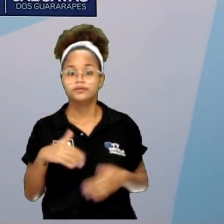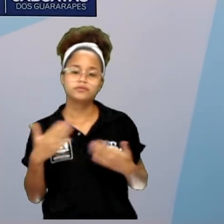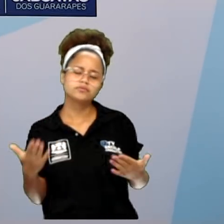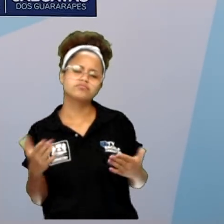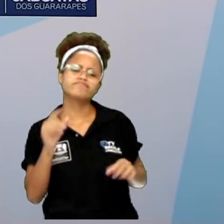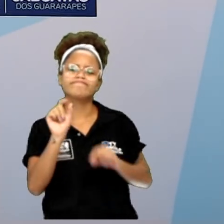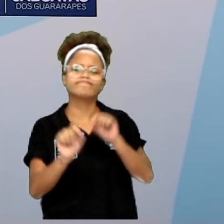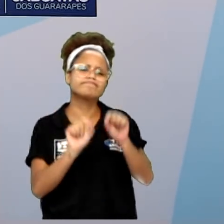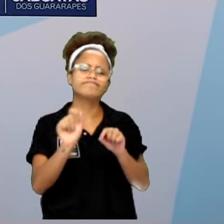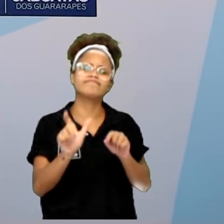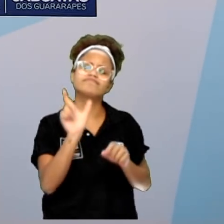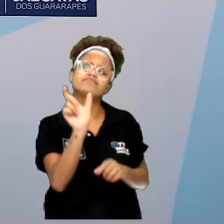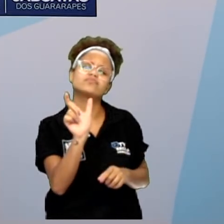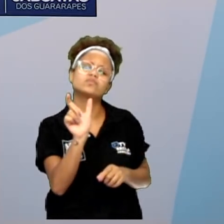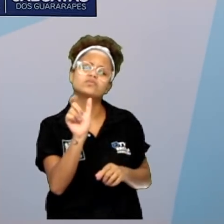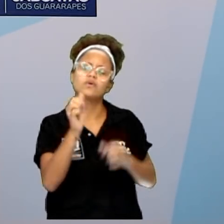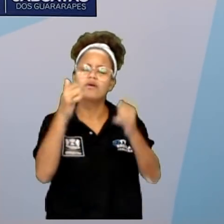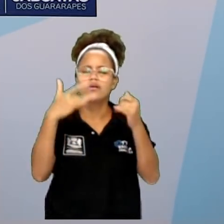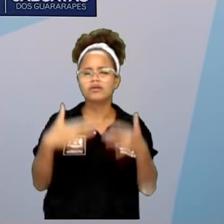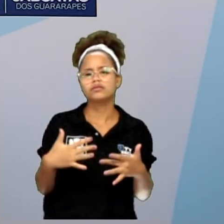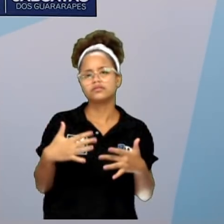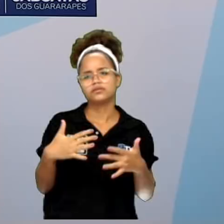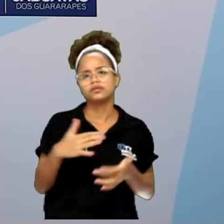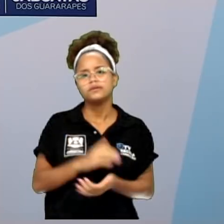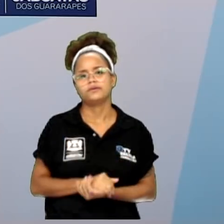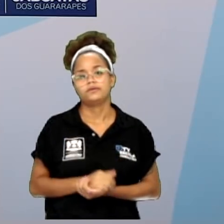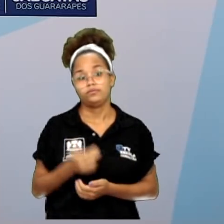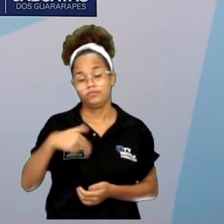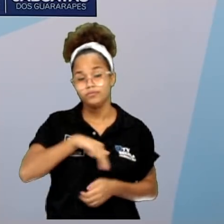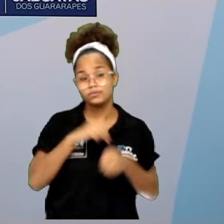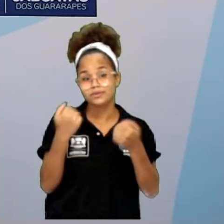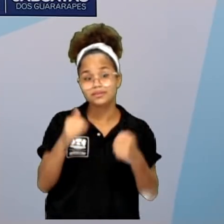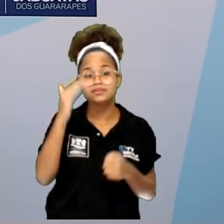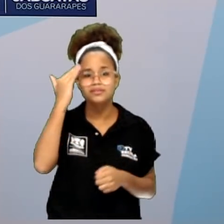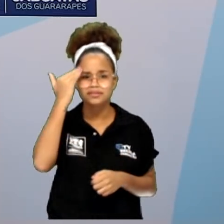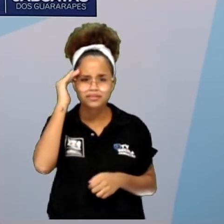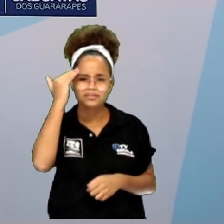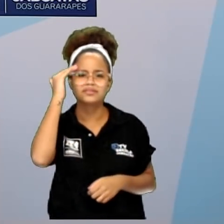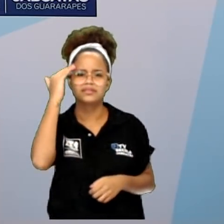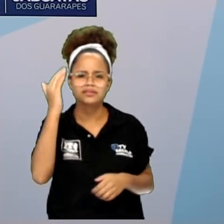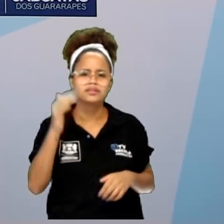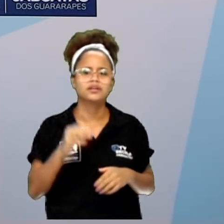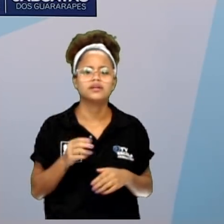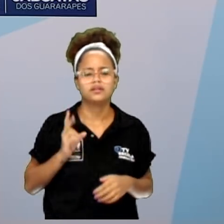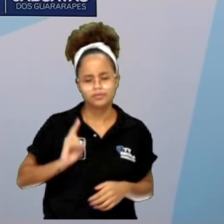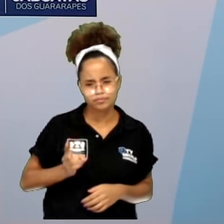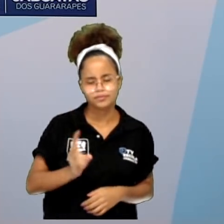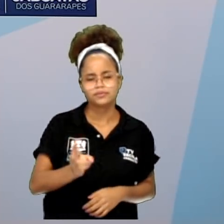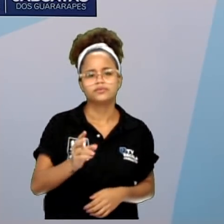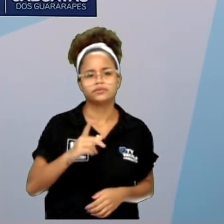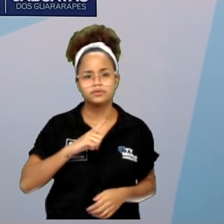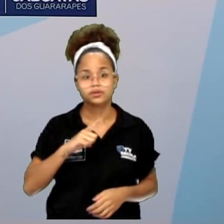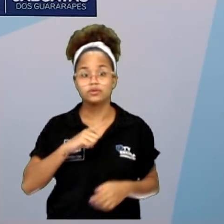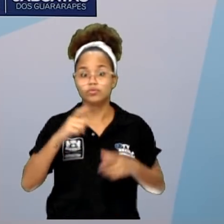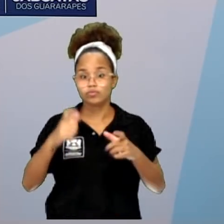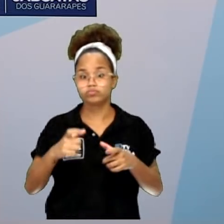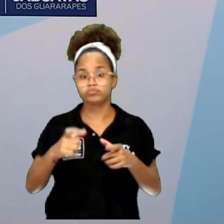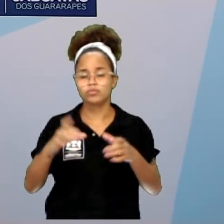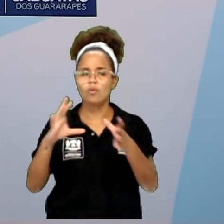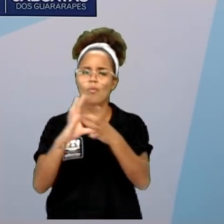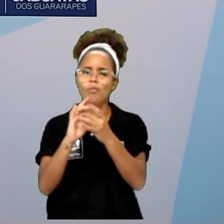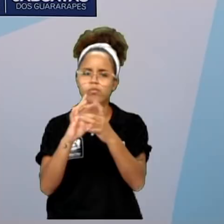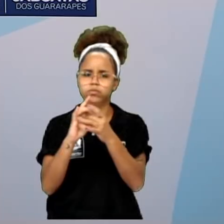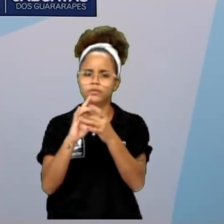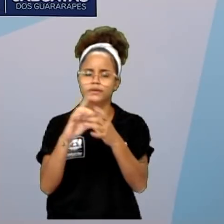charge aí está trazendo para a gente? Porque a gente tem que entender que a charge ela é temporal, né? Ela existe no momento, um contexto que faz com que